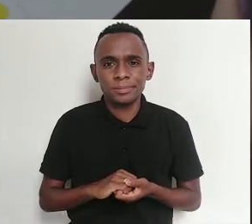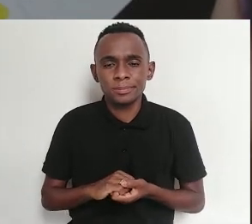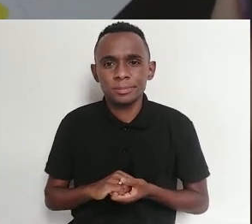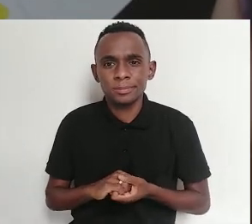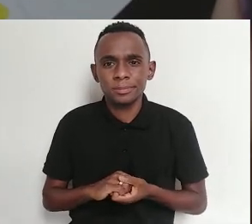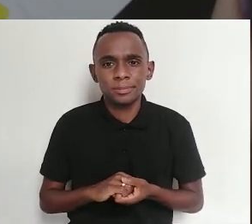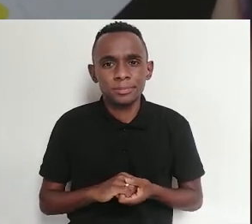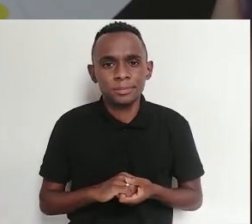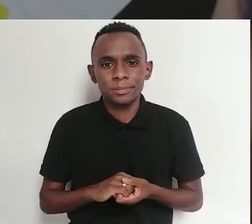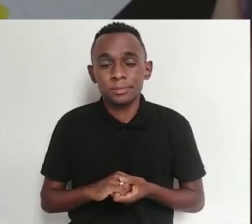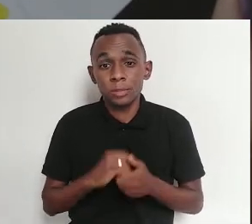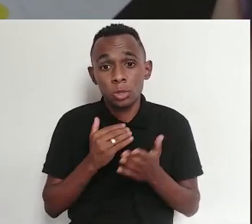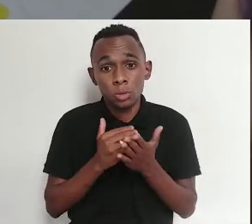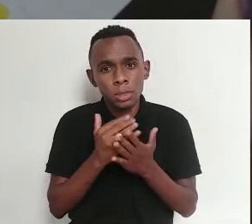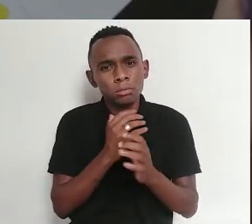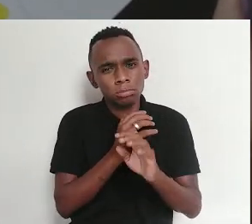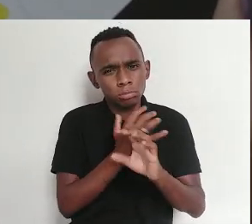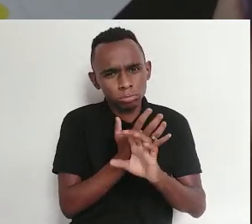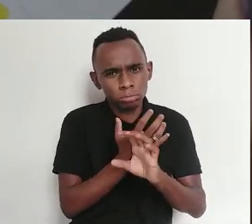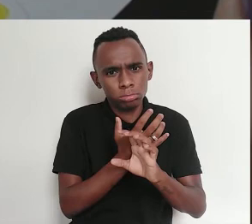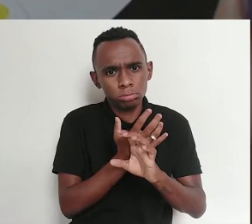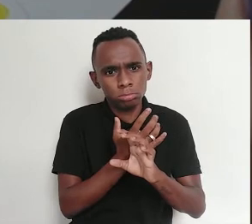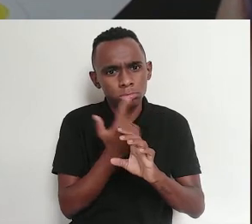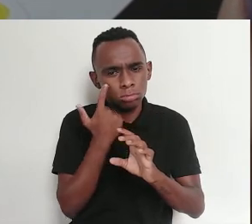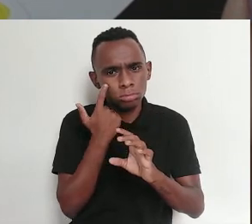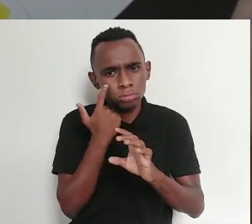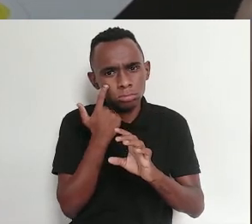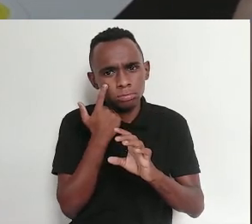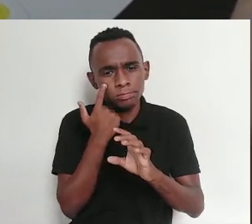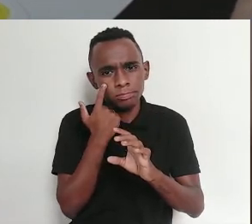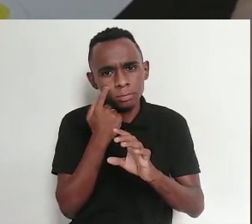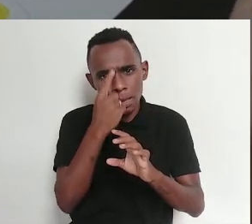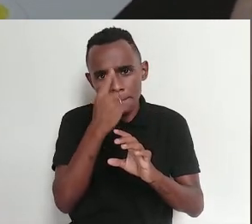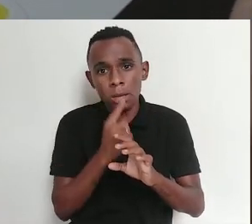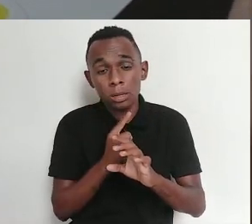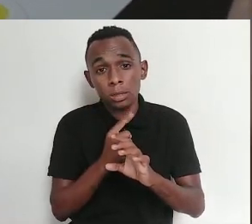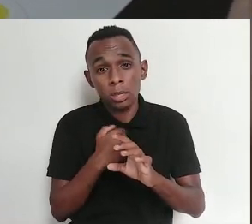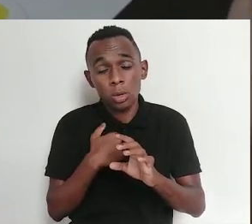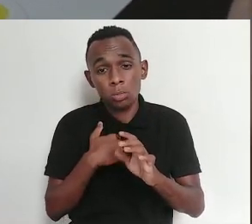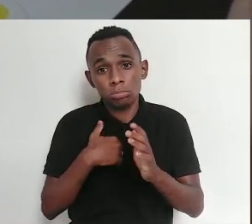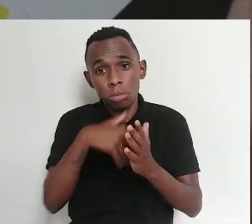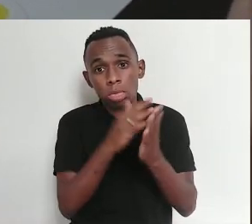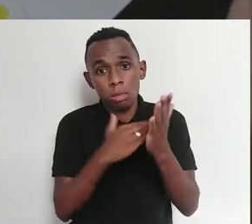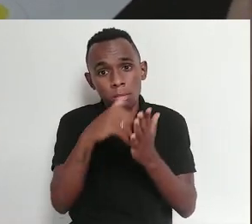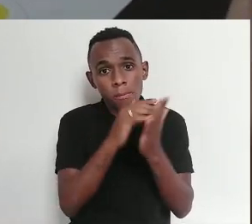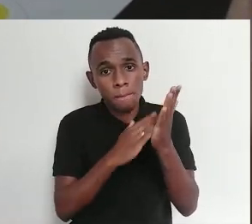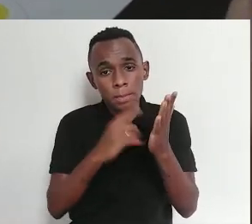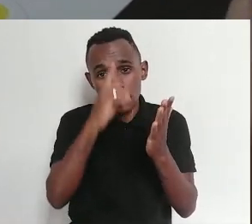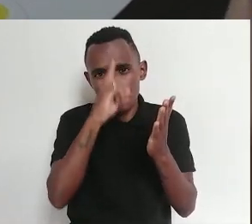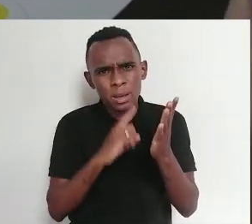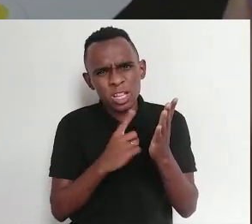E assim, ó, essa aqui tá sequinha, tá vendo? Que essa aqui não invadiu o amarelo. Eu borrei o amarelo, mas ela sozinha